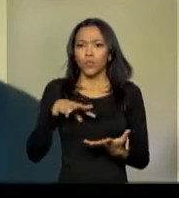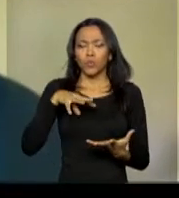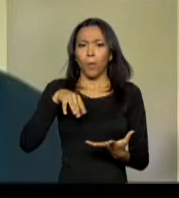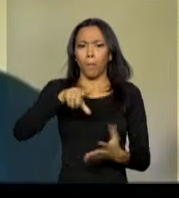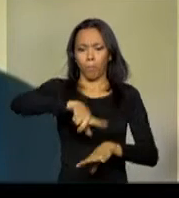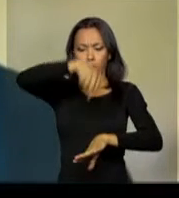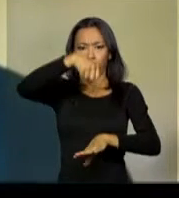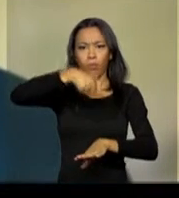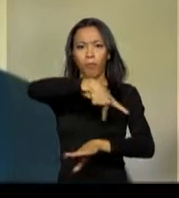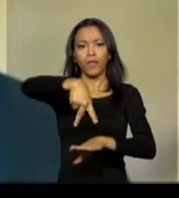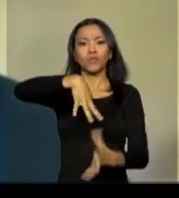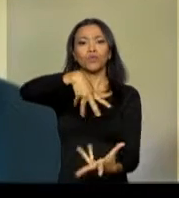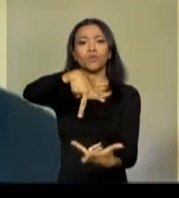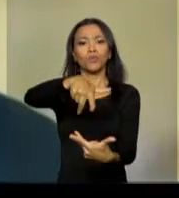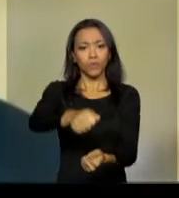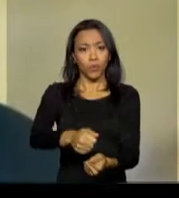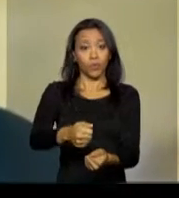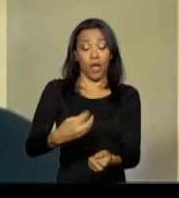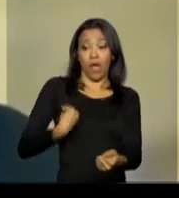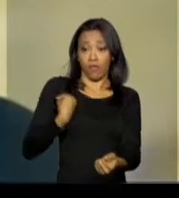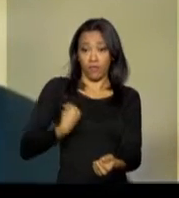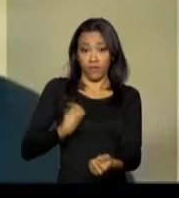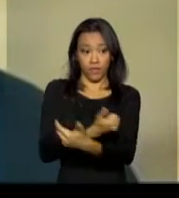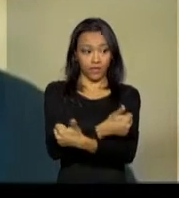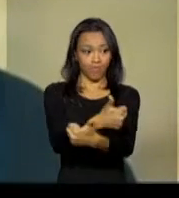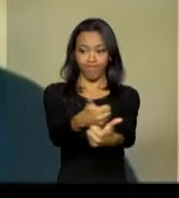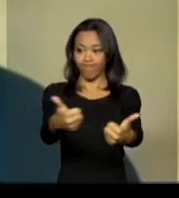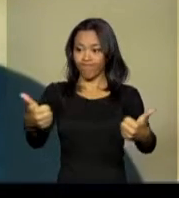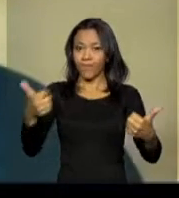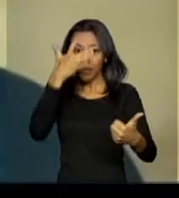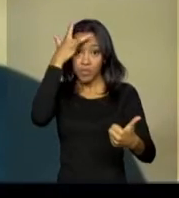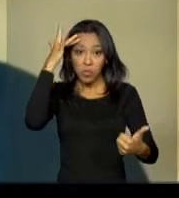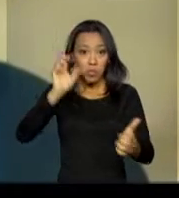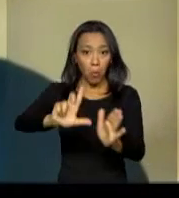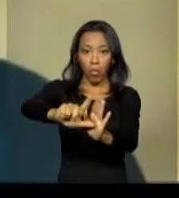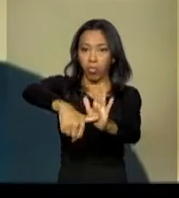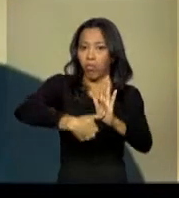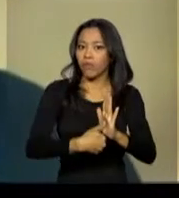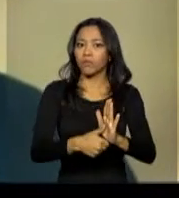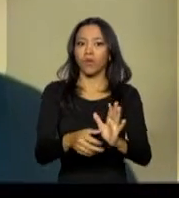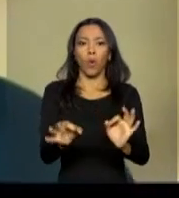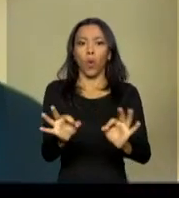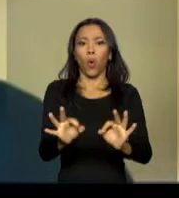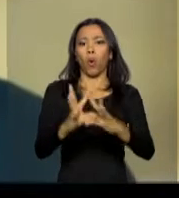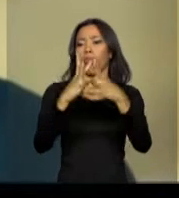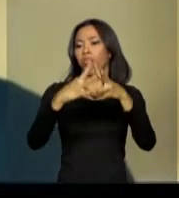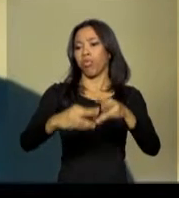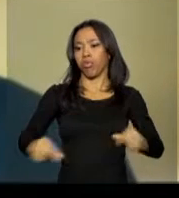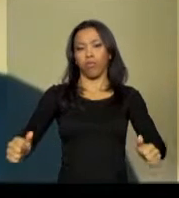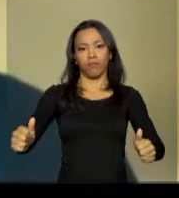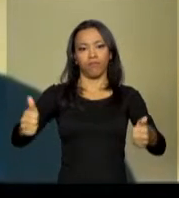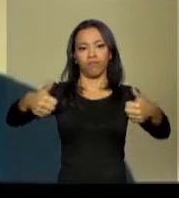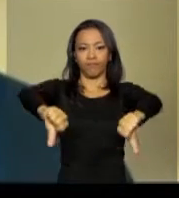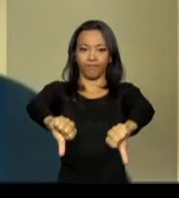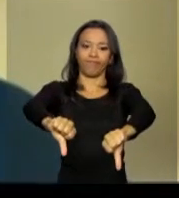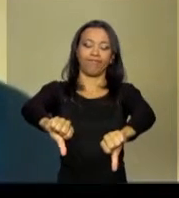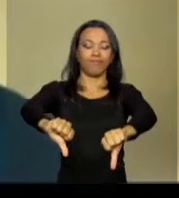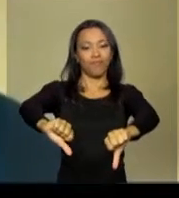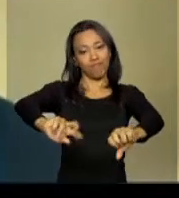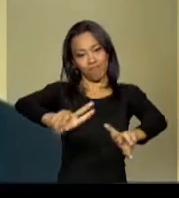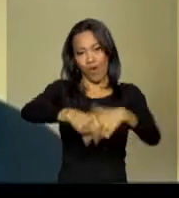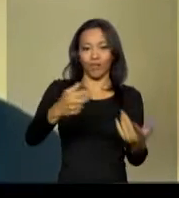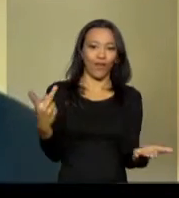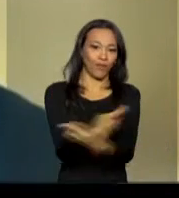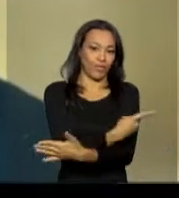mundo em que o nível de vida da população não recuou ou se espatifou em meio a alguma